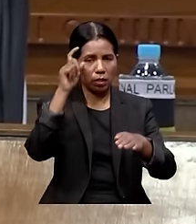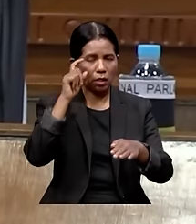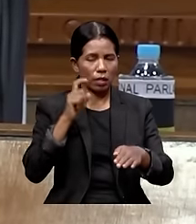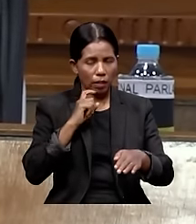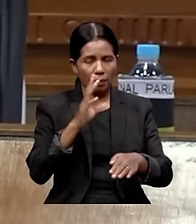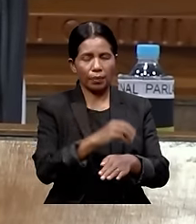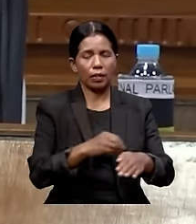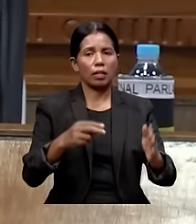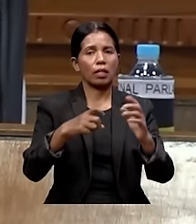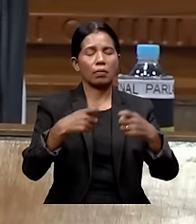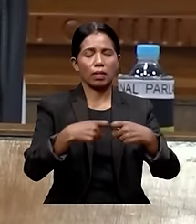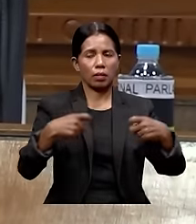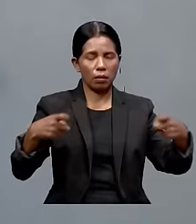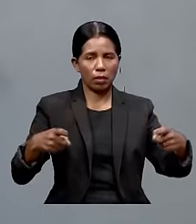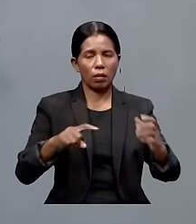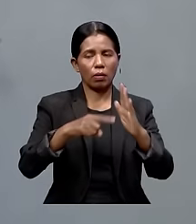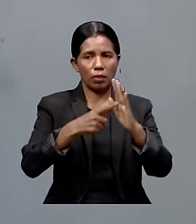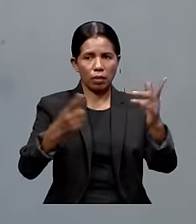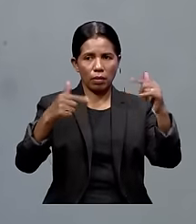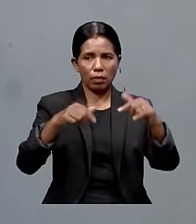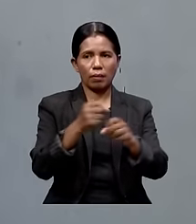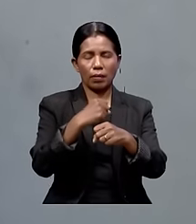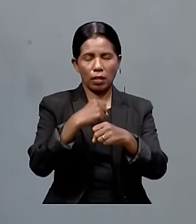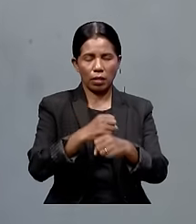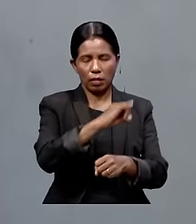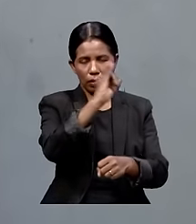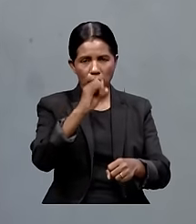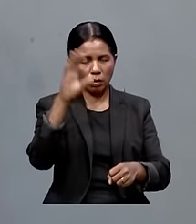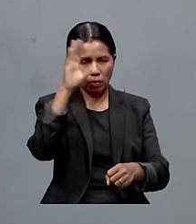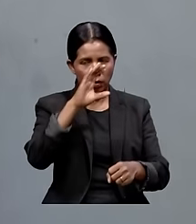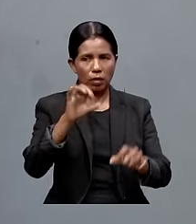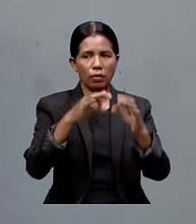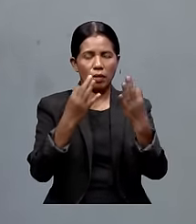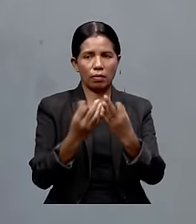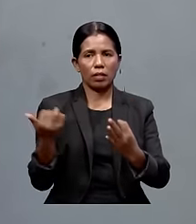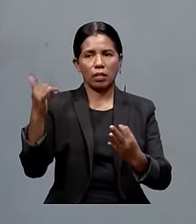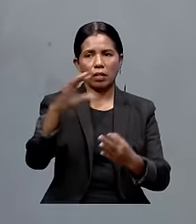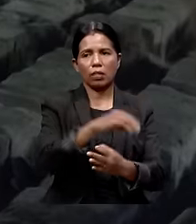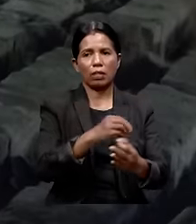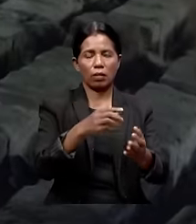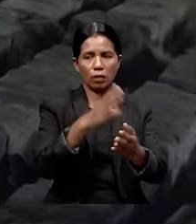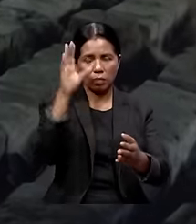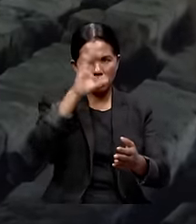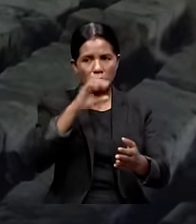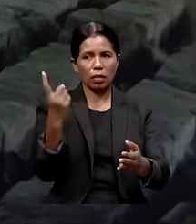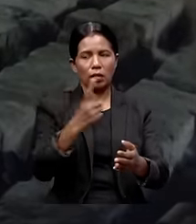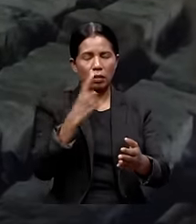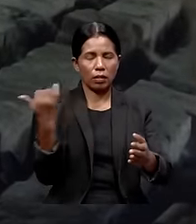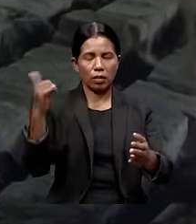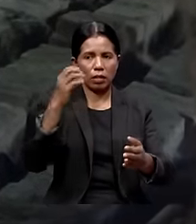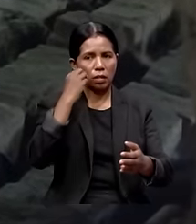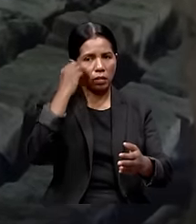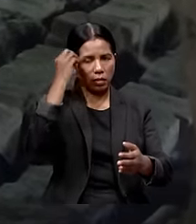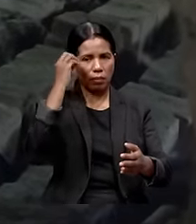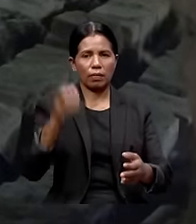no inimigo sira começa mai halo intimidação bebê ba família sira, no passa revista bebê ba sira nia uma.